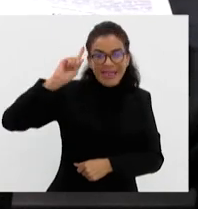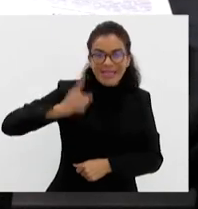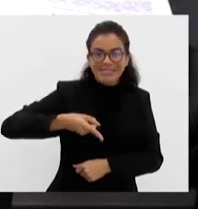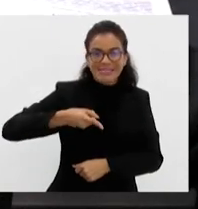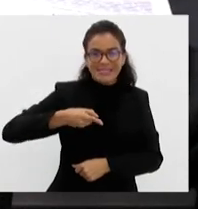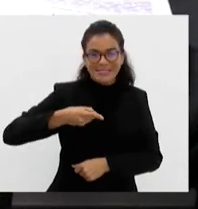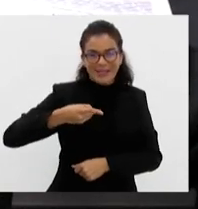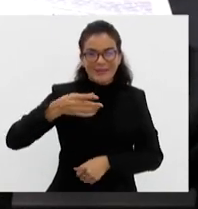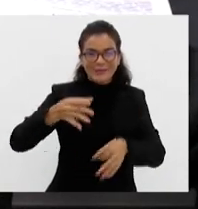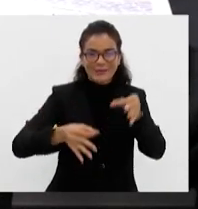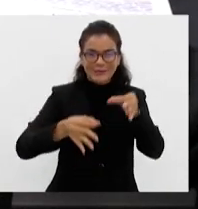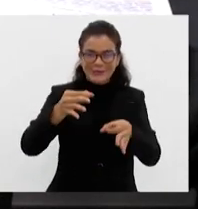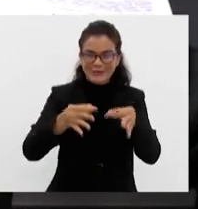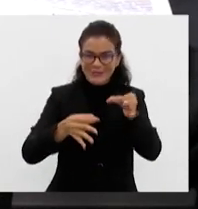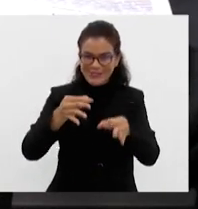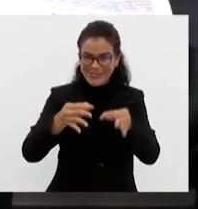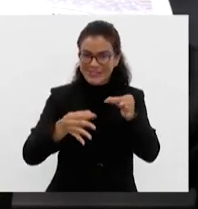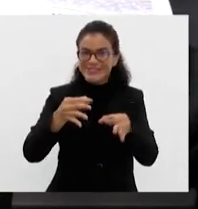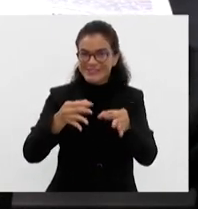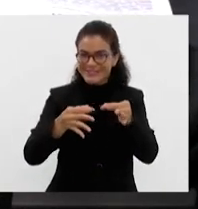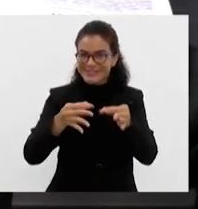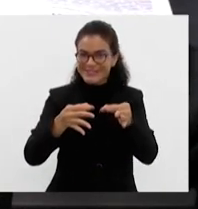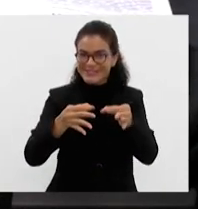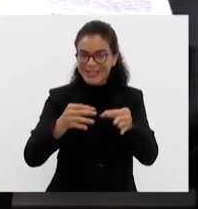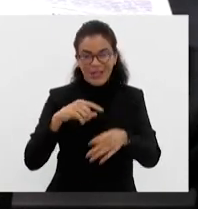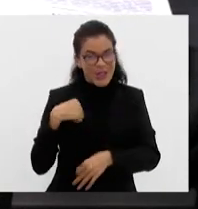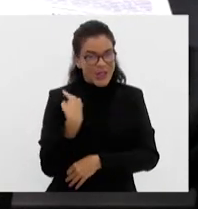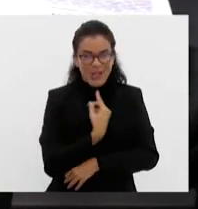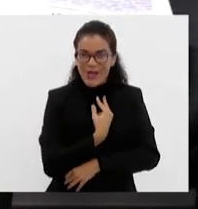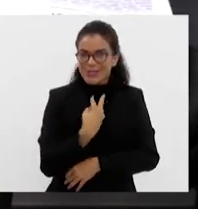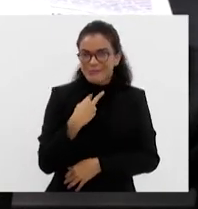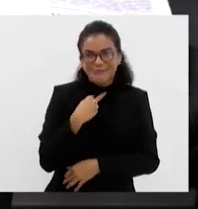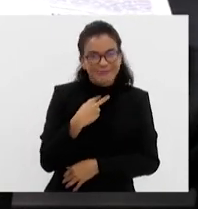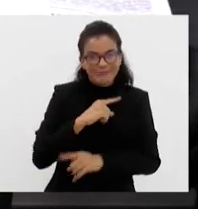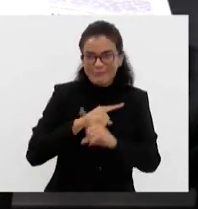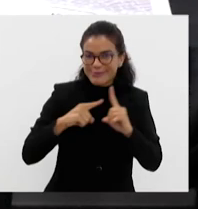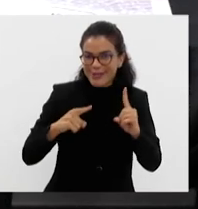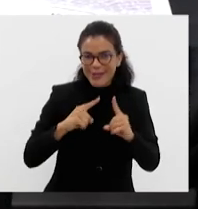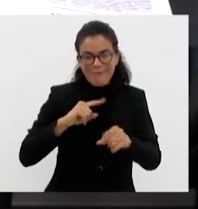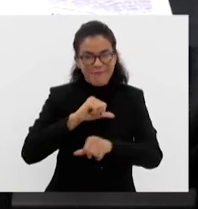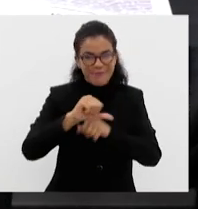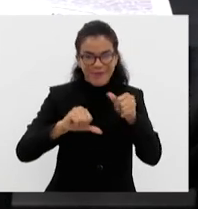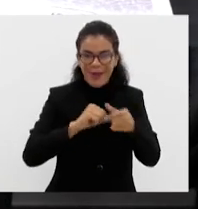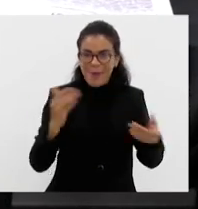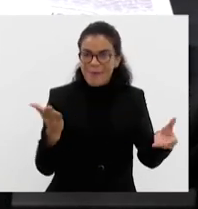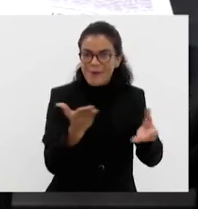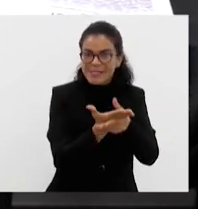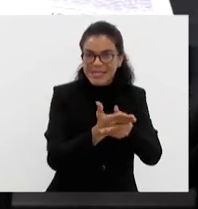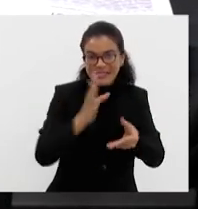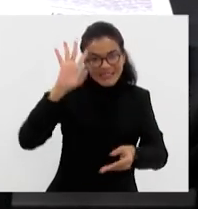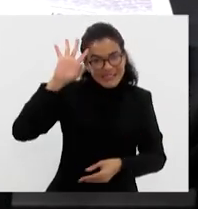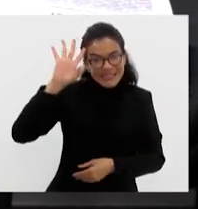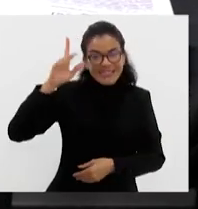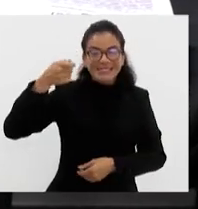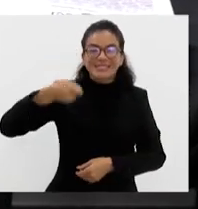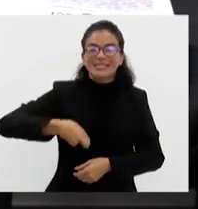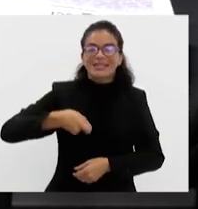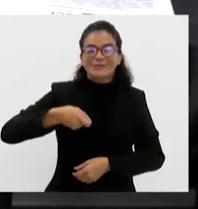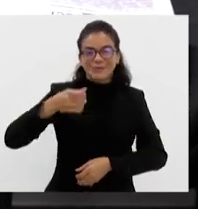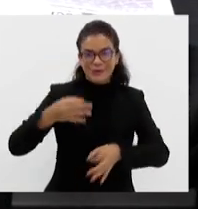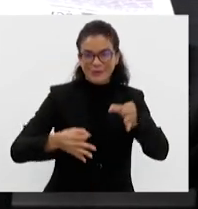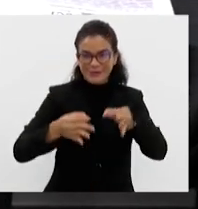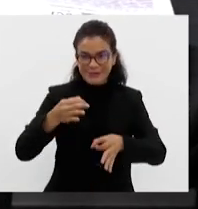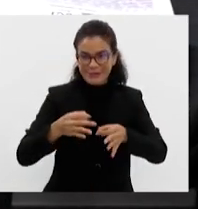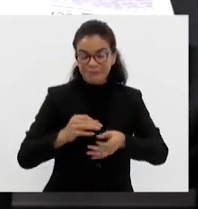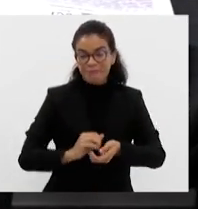em processo. Perfeito. Então, na forma, nós não podemos mudar. E foi isso que foi